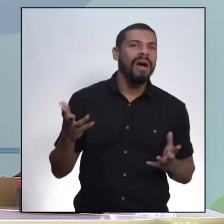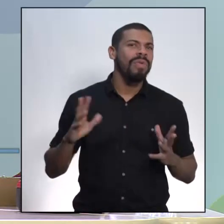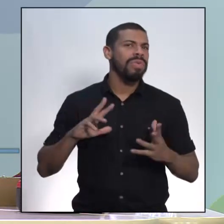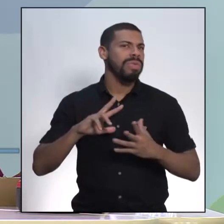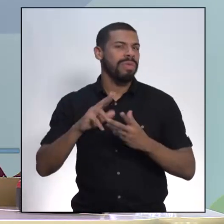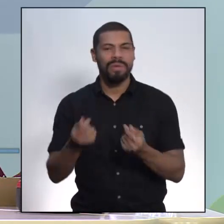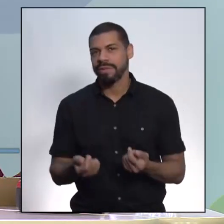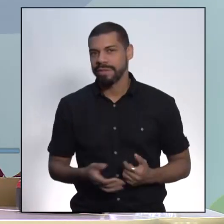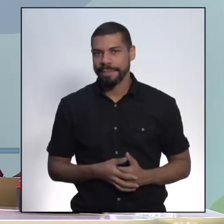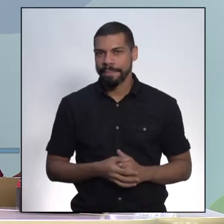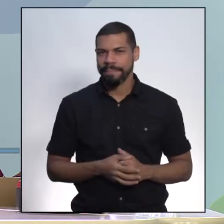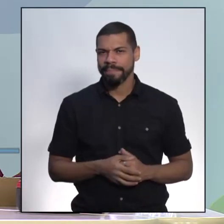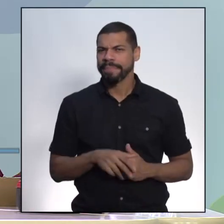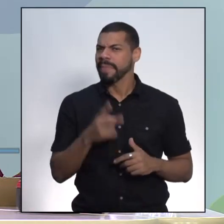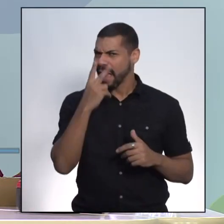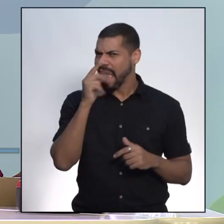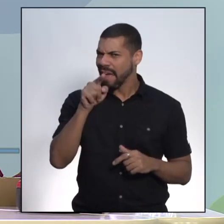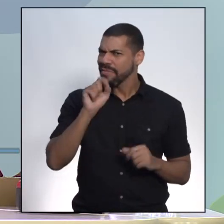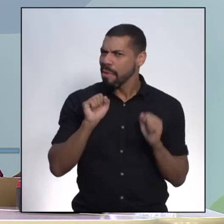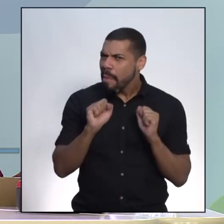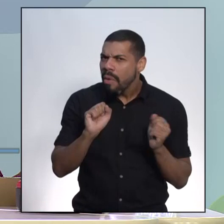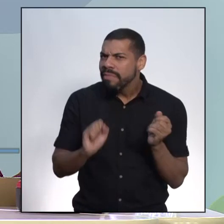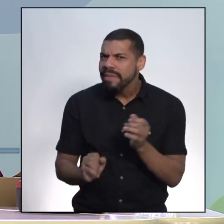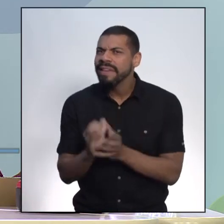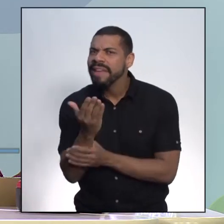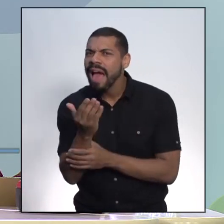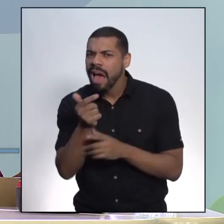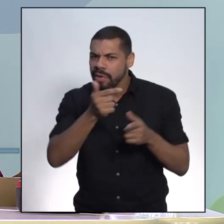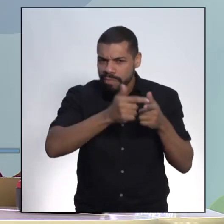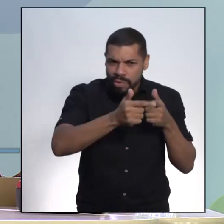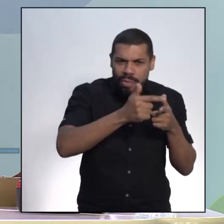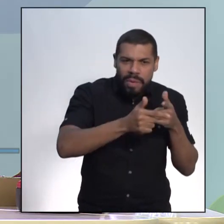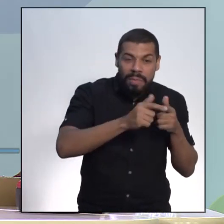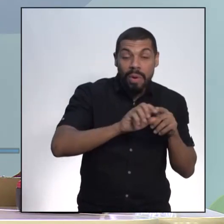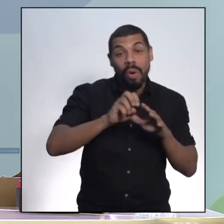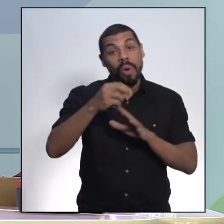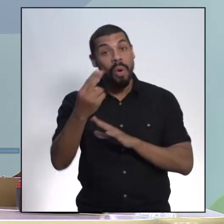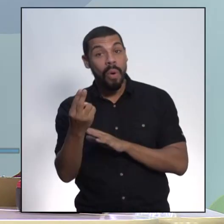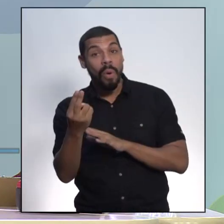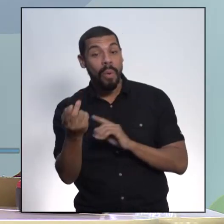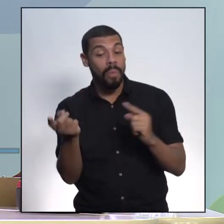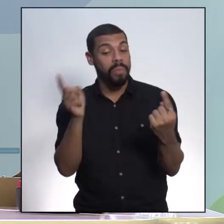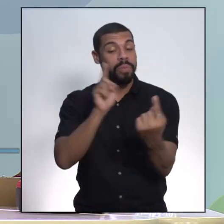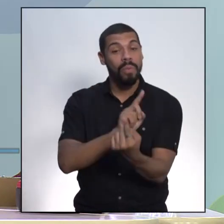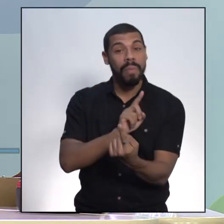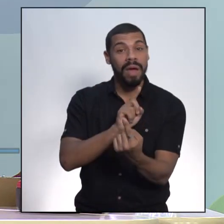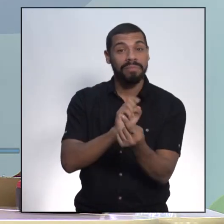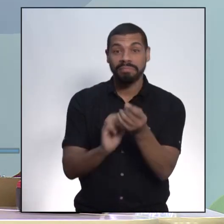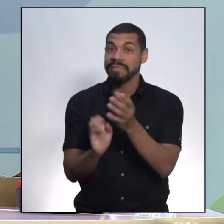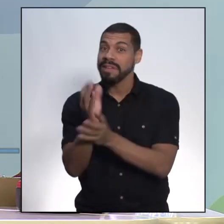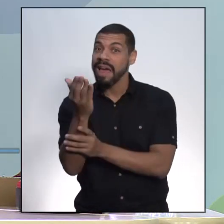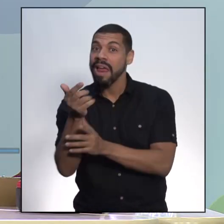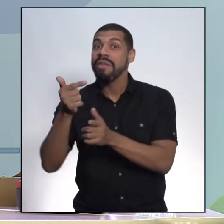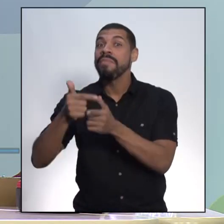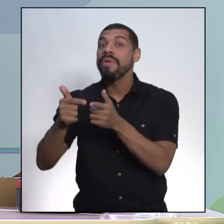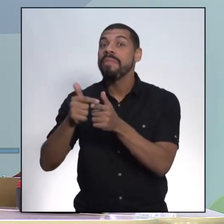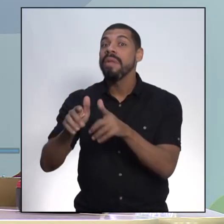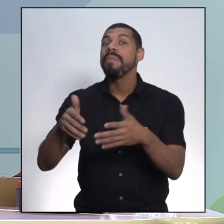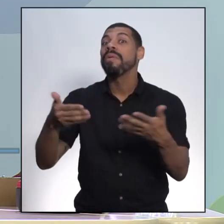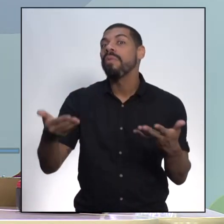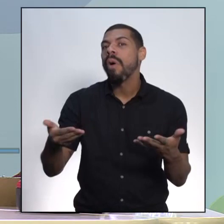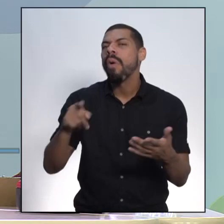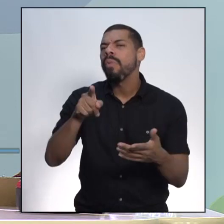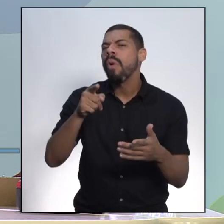Então, assim, será que podemos criar para resolver problemas? Ou resolver problemas para criar? Qual é o problema que